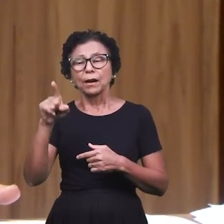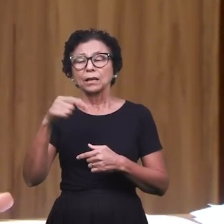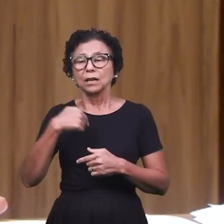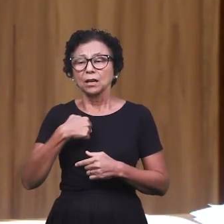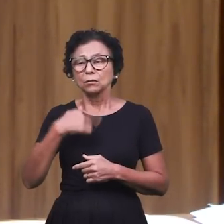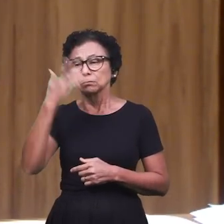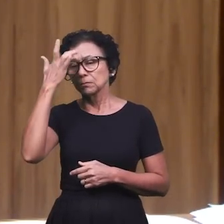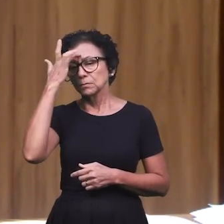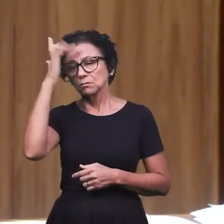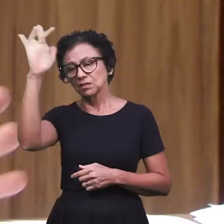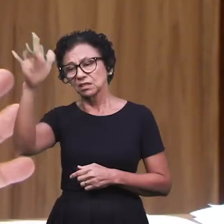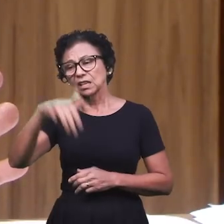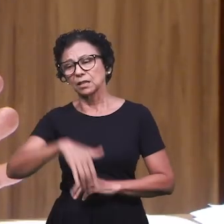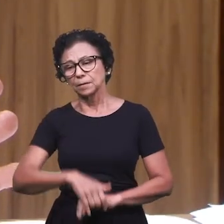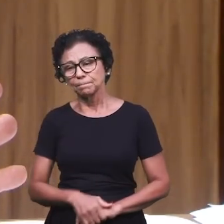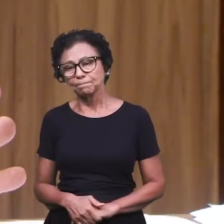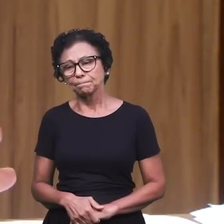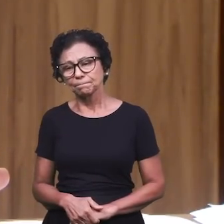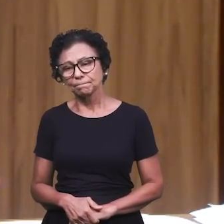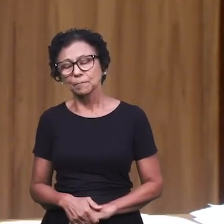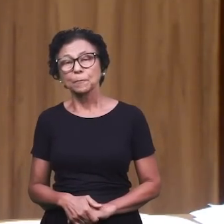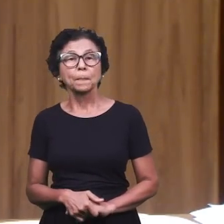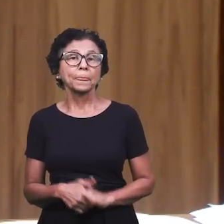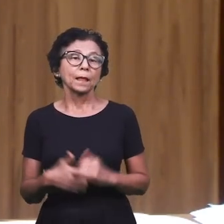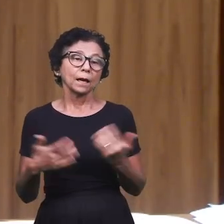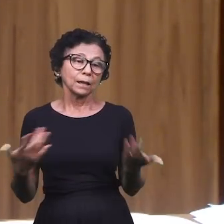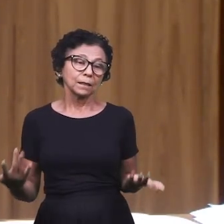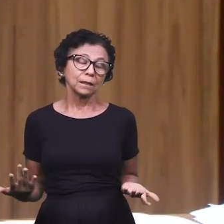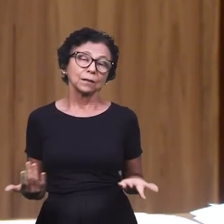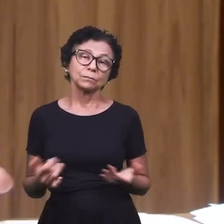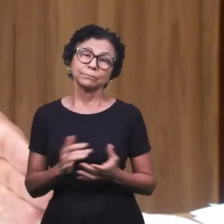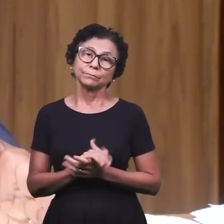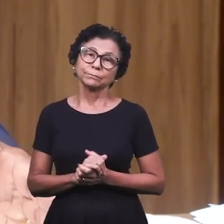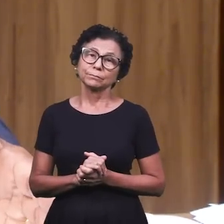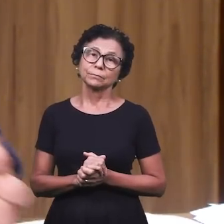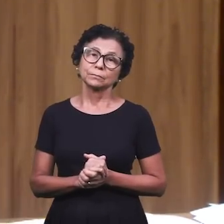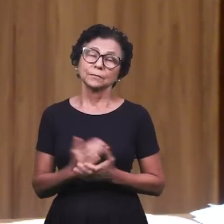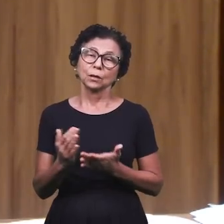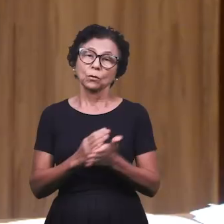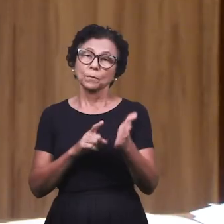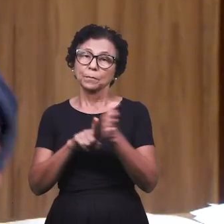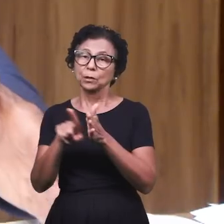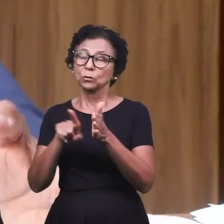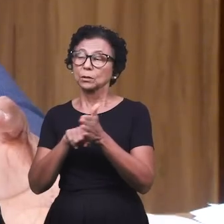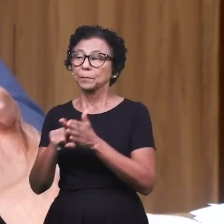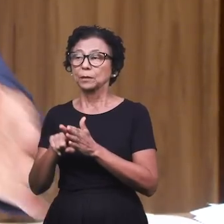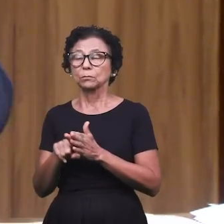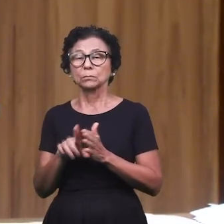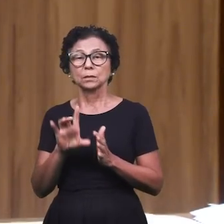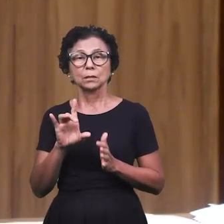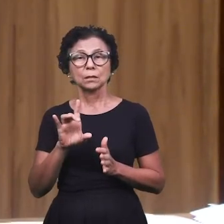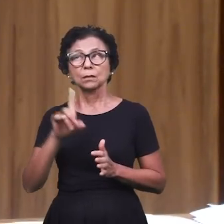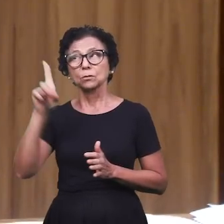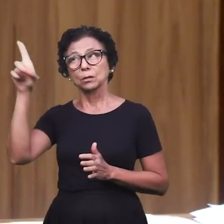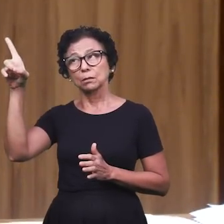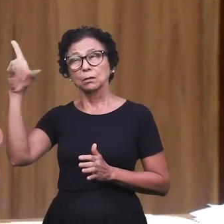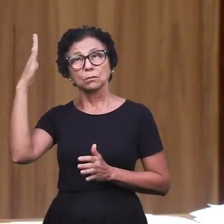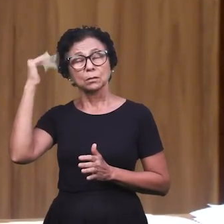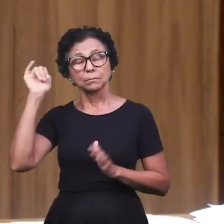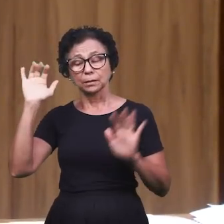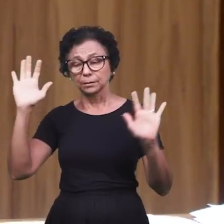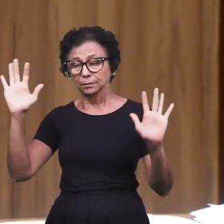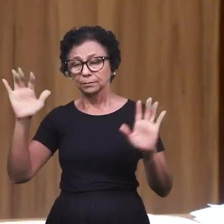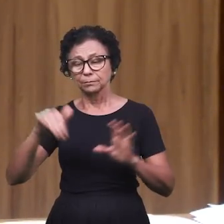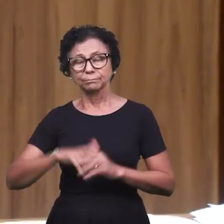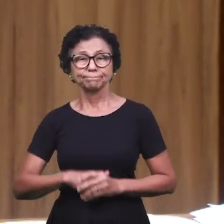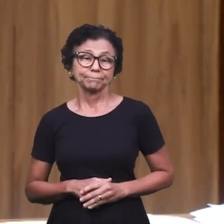essas perguntas da vida, só Deus tem. Para onde, a pergunta de onde você veio, para onde você vai, o que você está fazendo aqui, sobre o destino